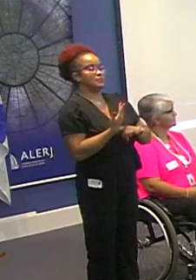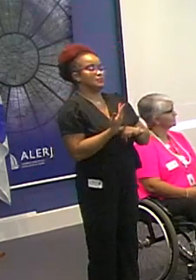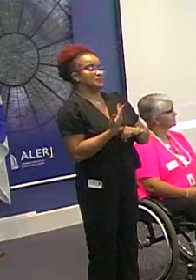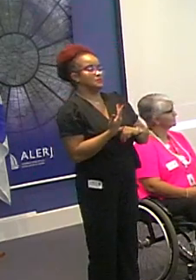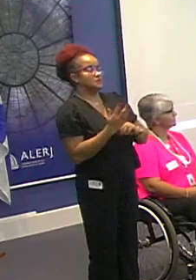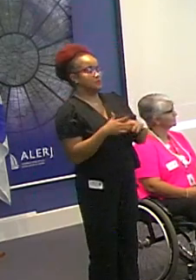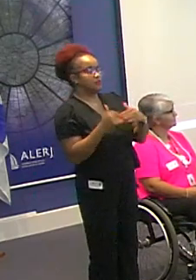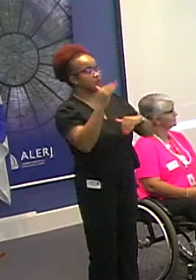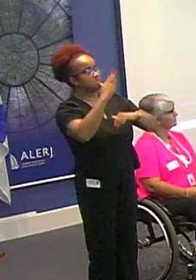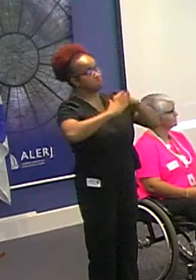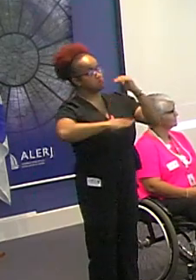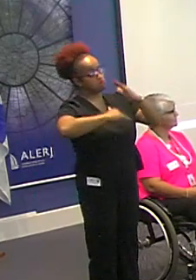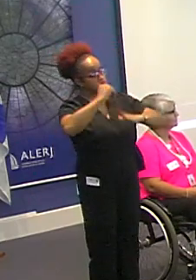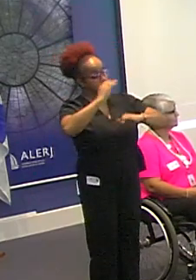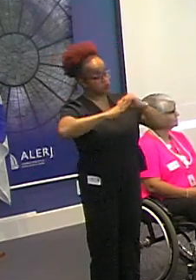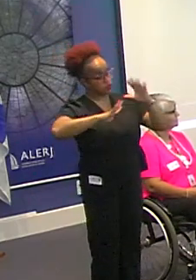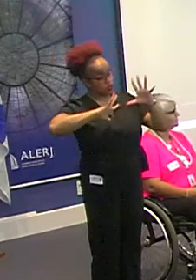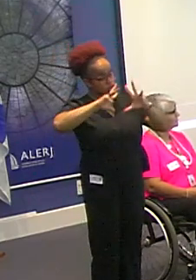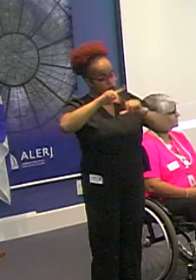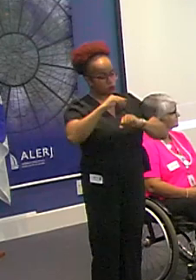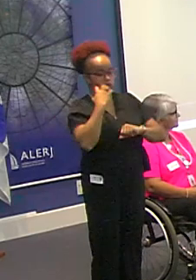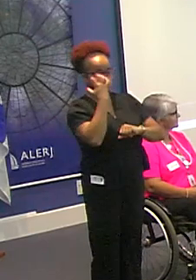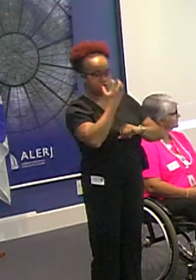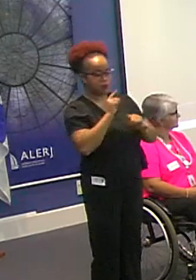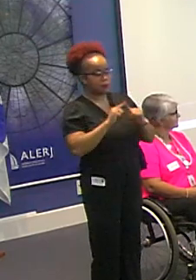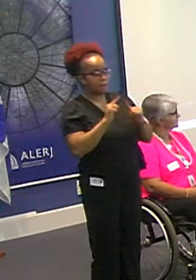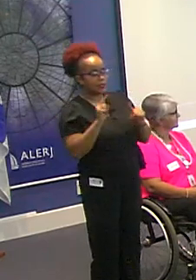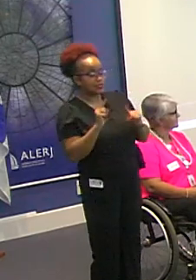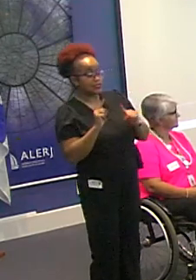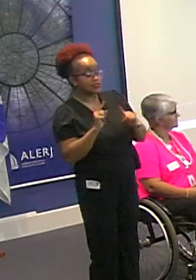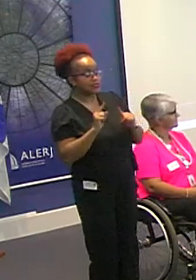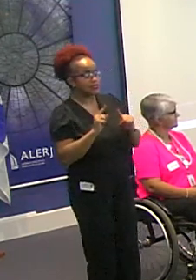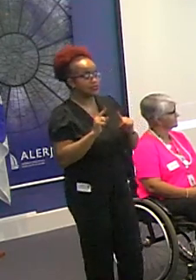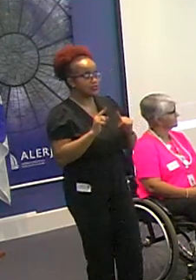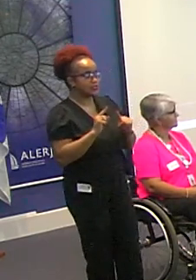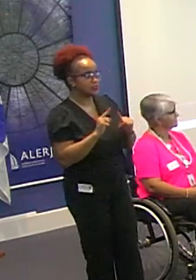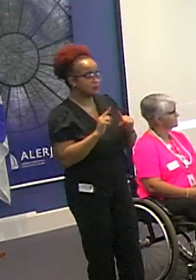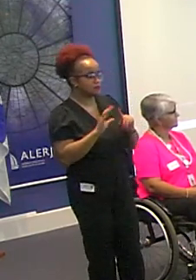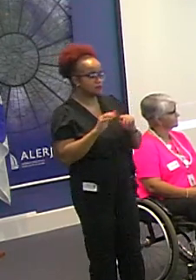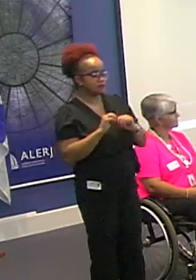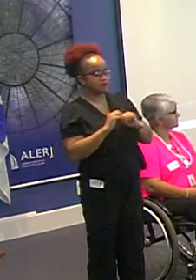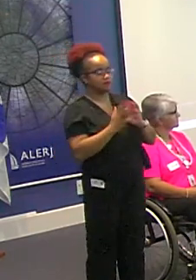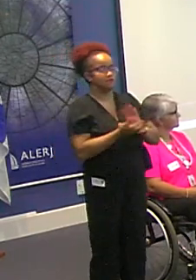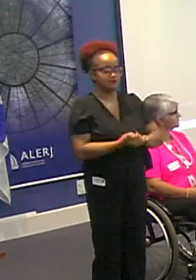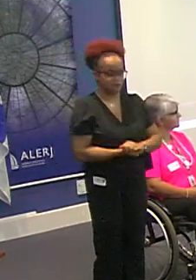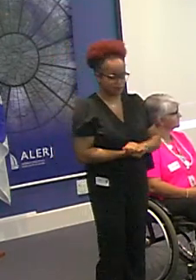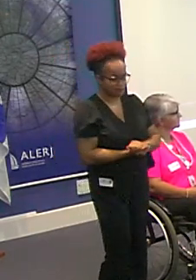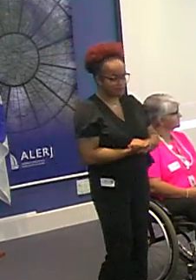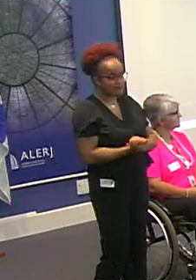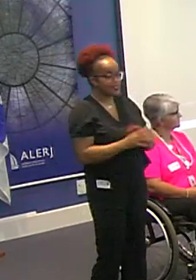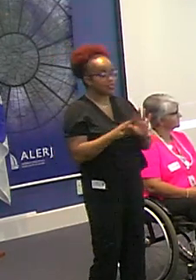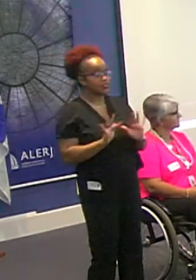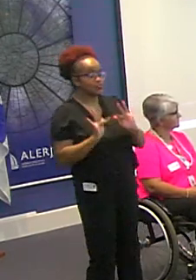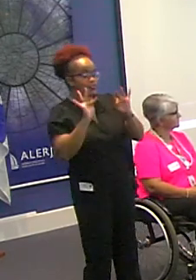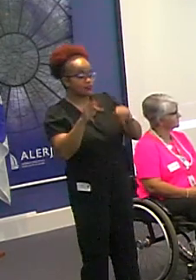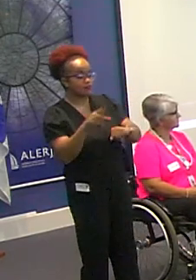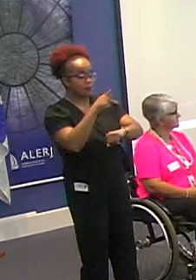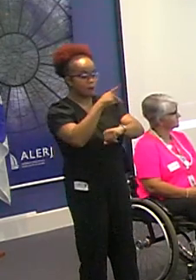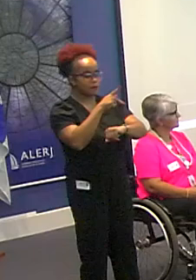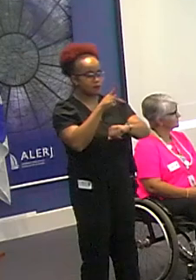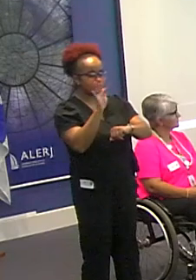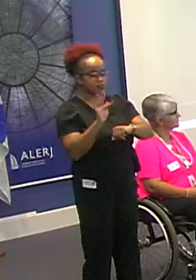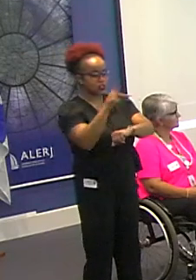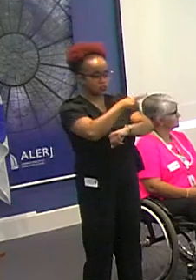me profissionalizei. Mas, no final da carreira da faculdade de pedagogia,